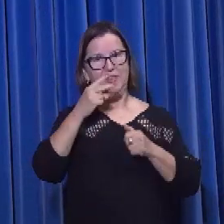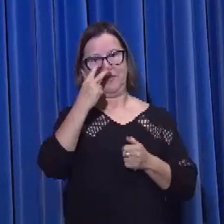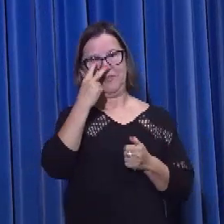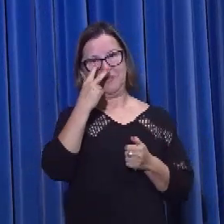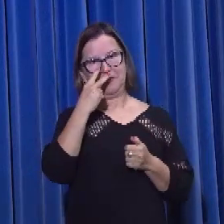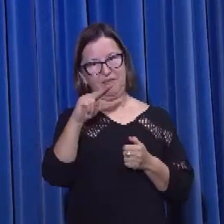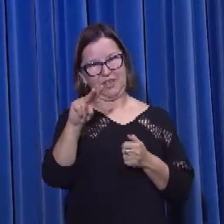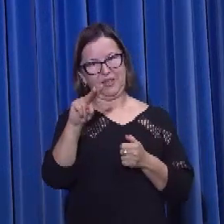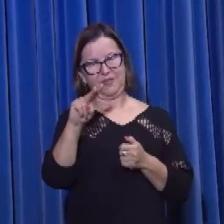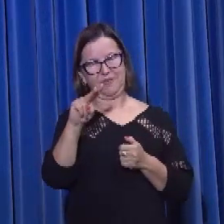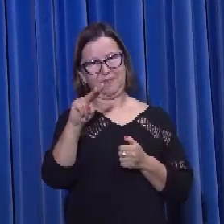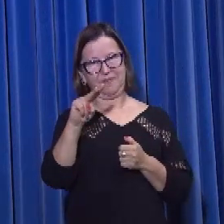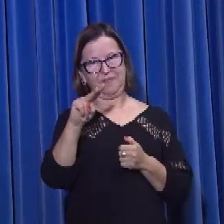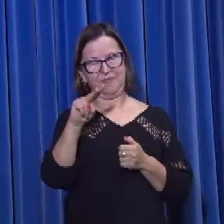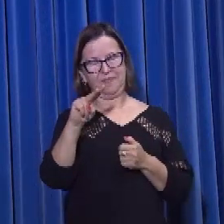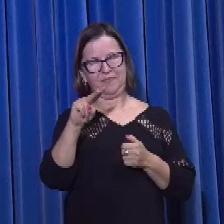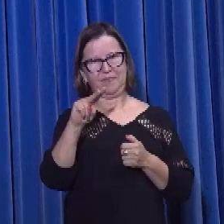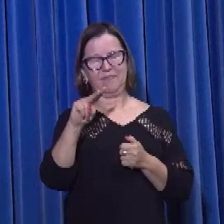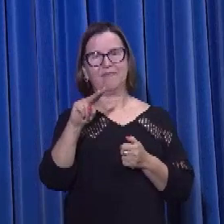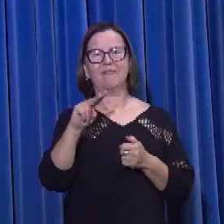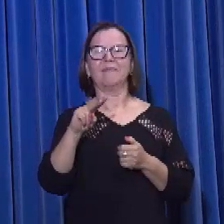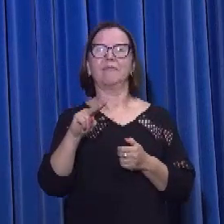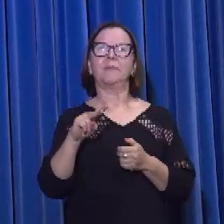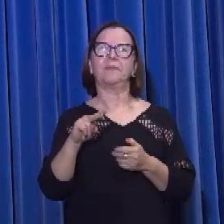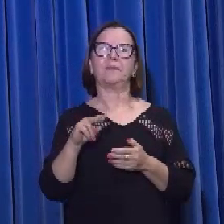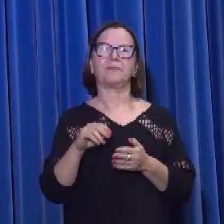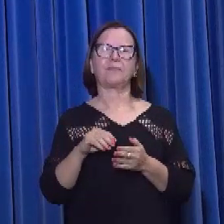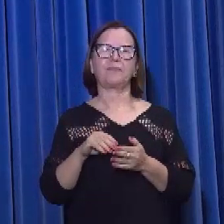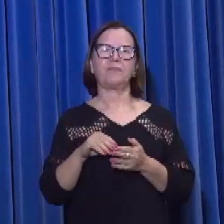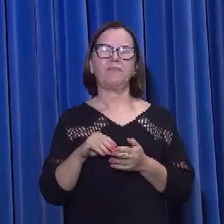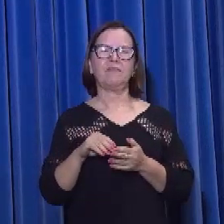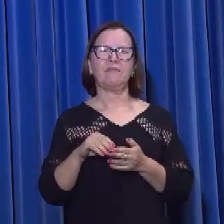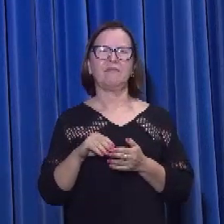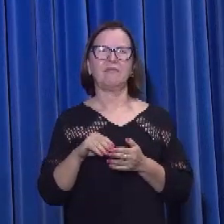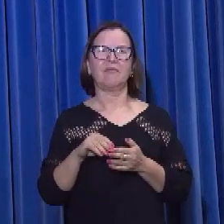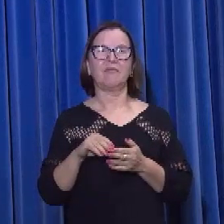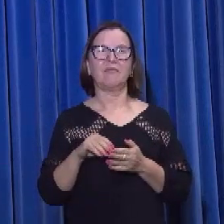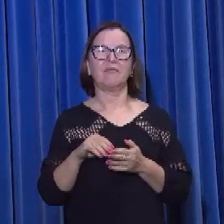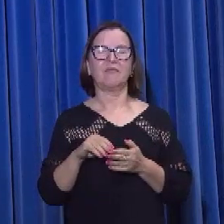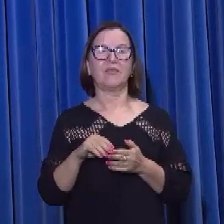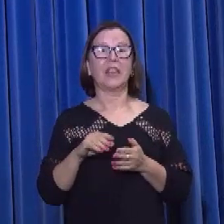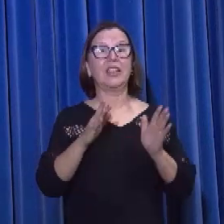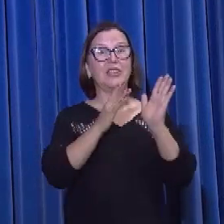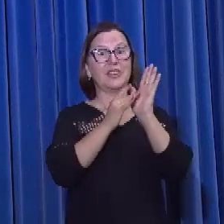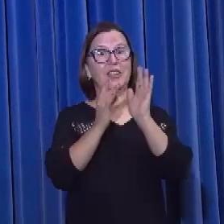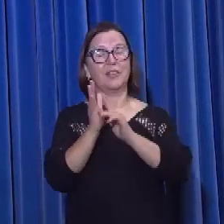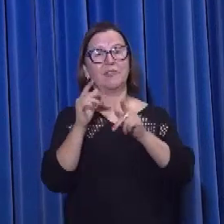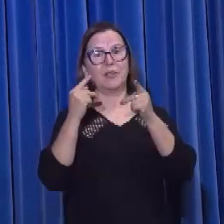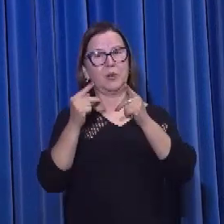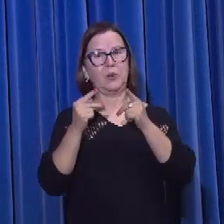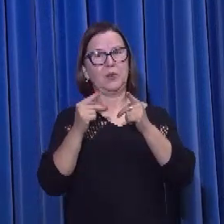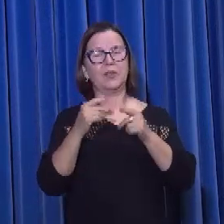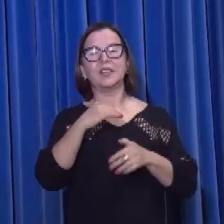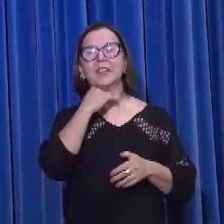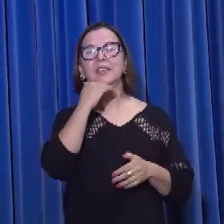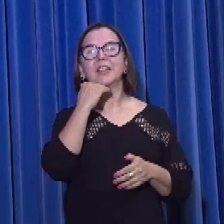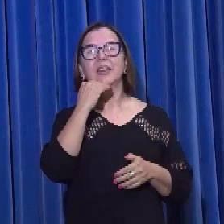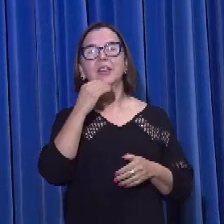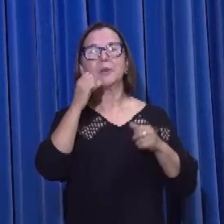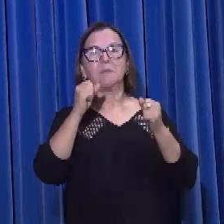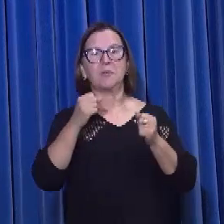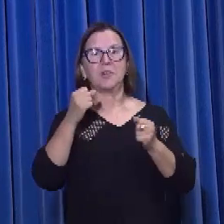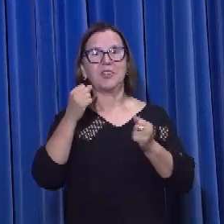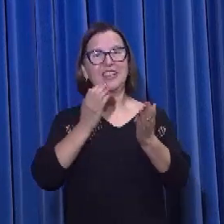tem a ver com aquilo que Jesus falou para Nicodemos. Ninguém pode entrar no reino de Deus se não nascer de